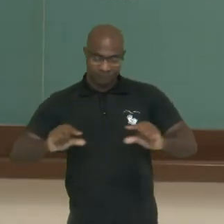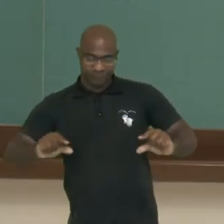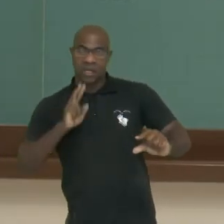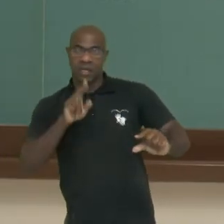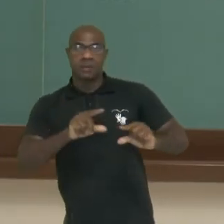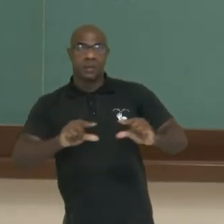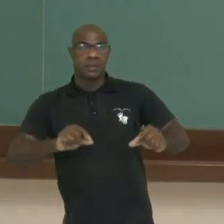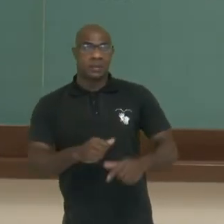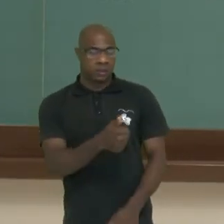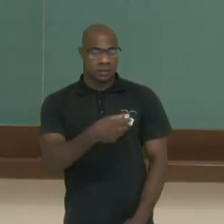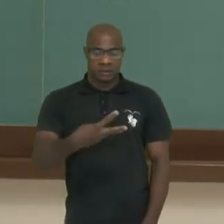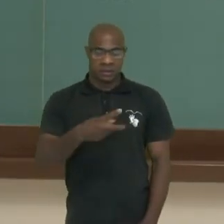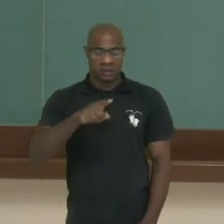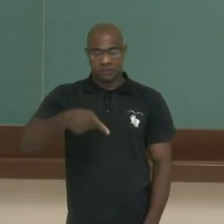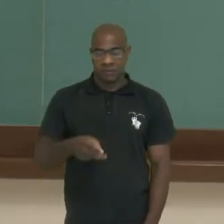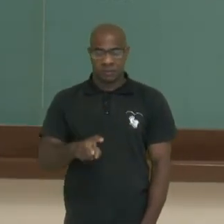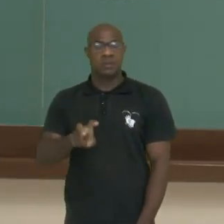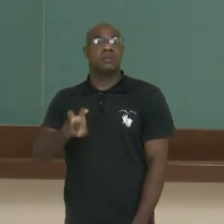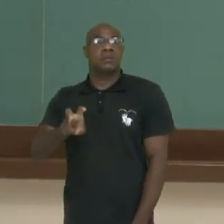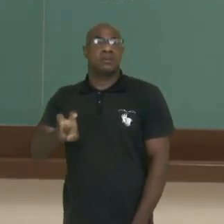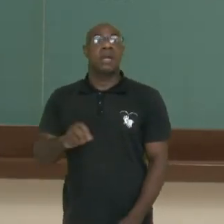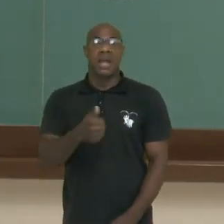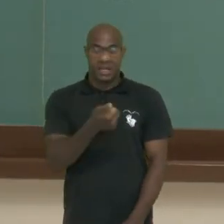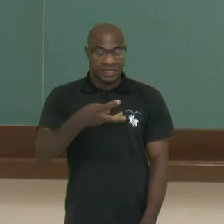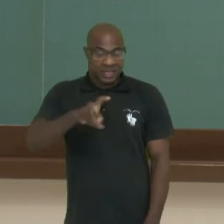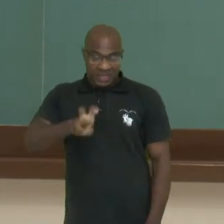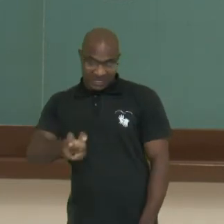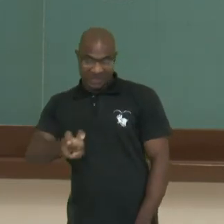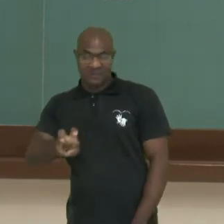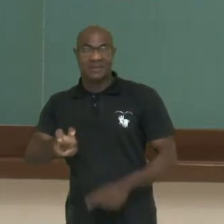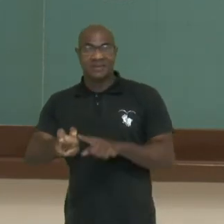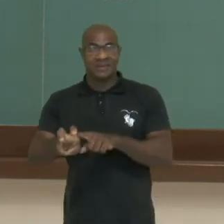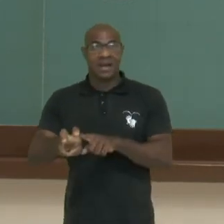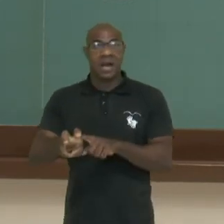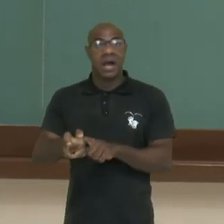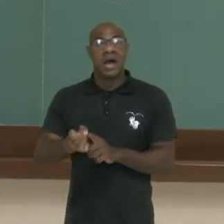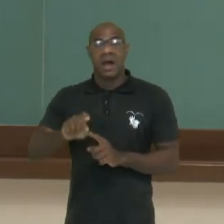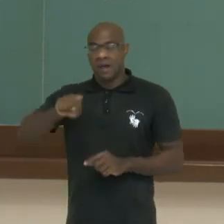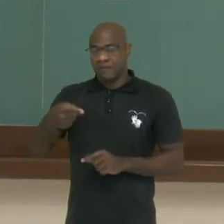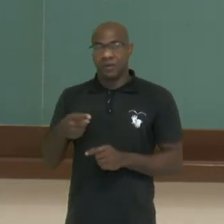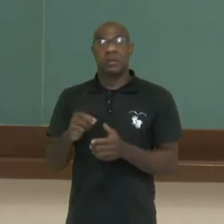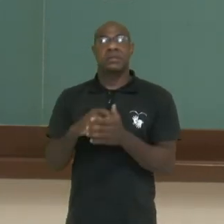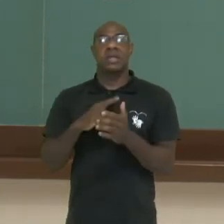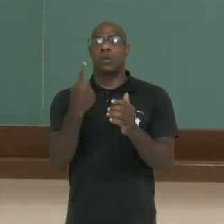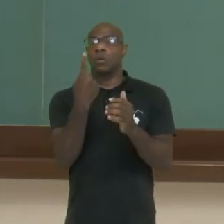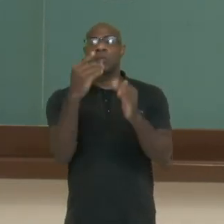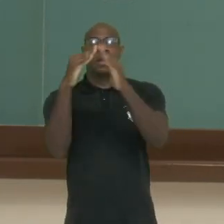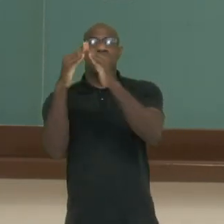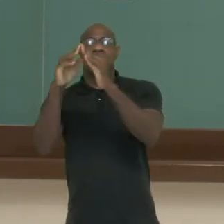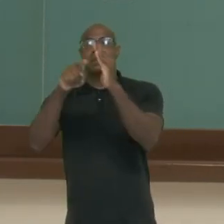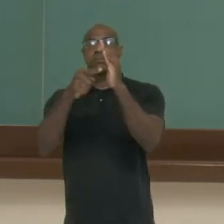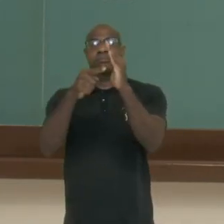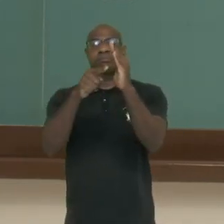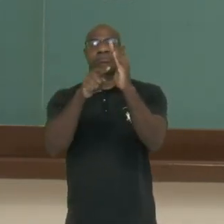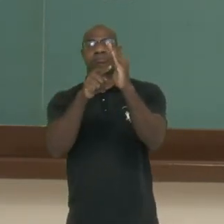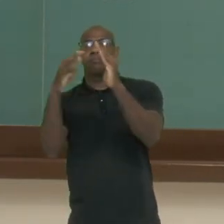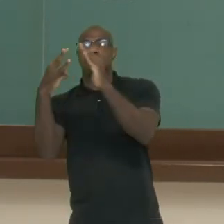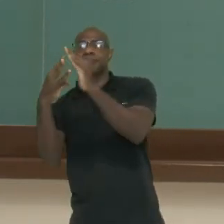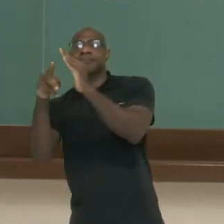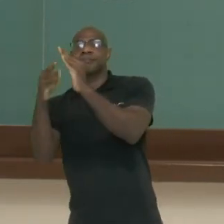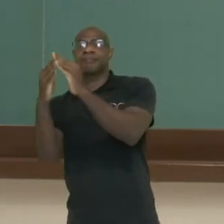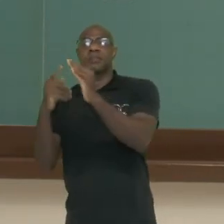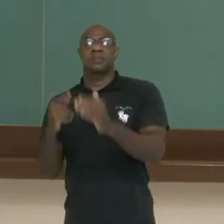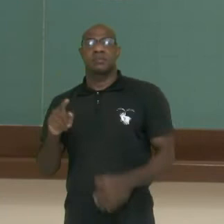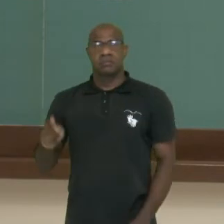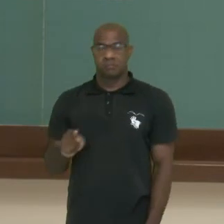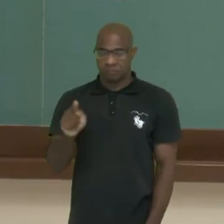ali 13, né? Que é 135. Agora, posicionando a vírgula, tenho apenas uma casinha depois da vírgula. Então, na resposta, eu vou